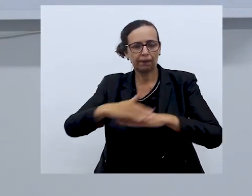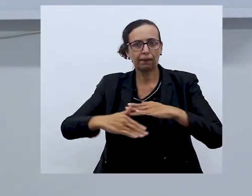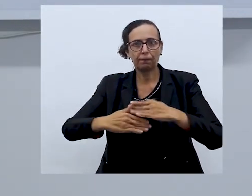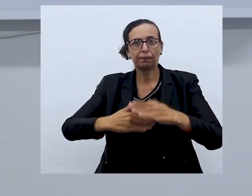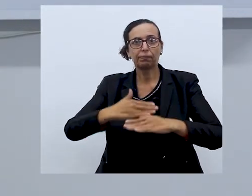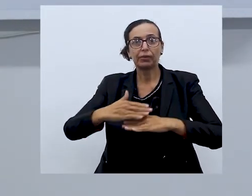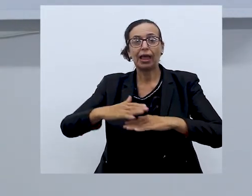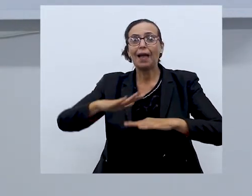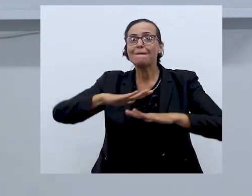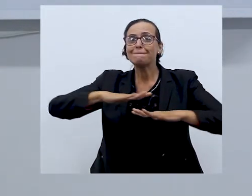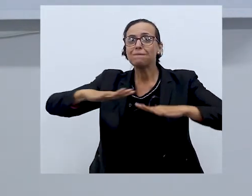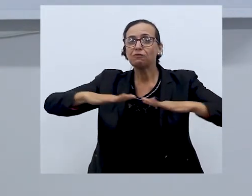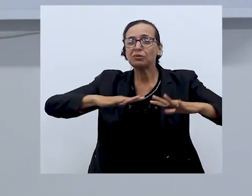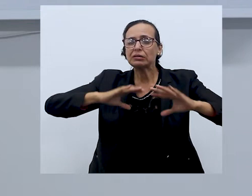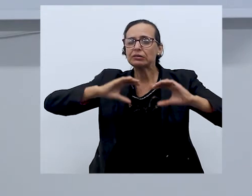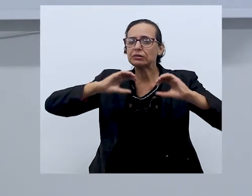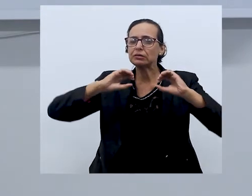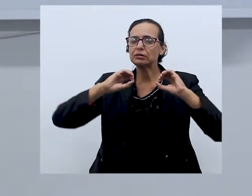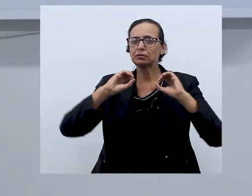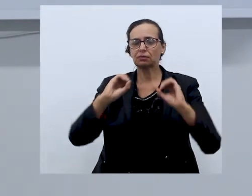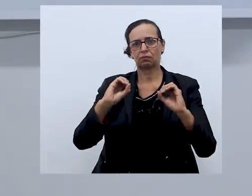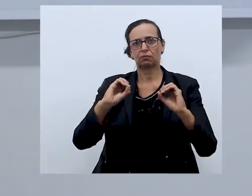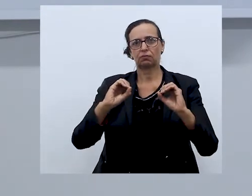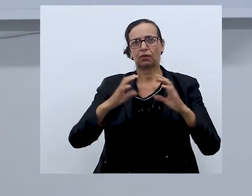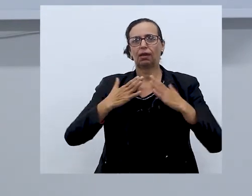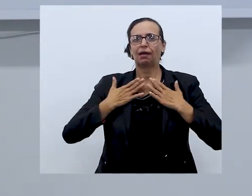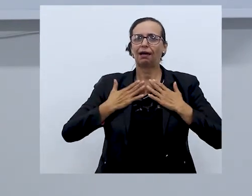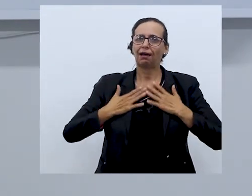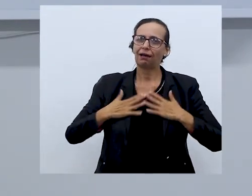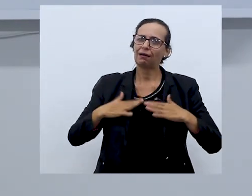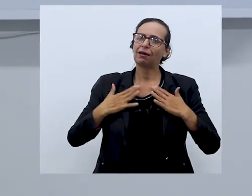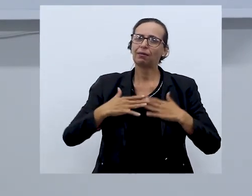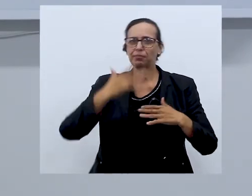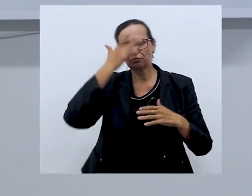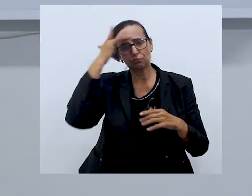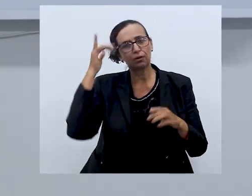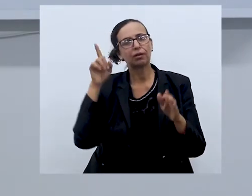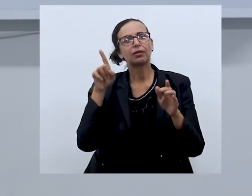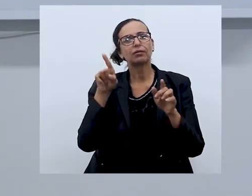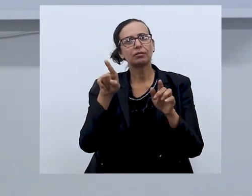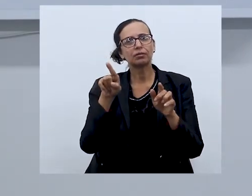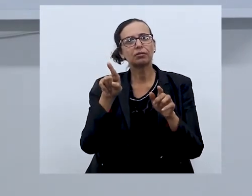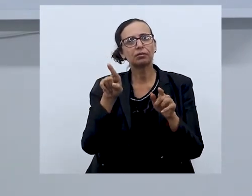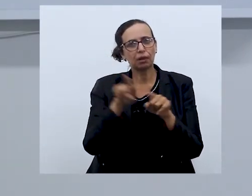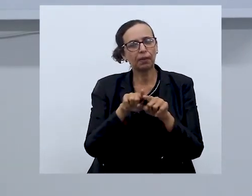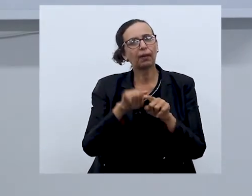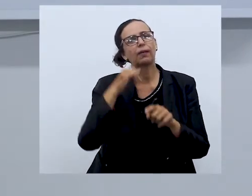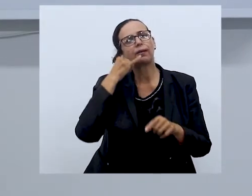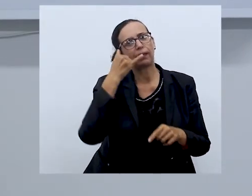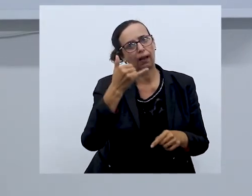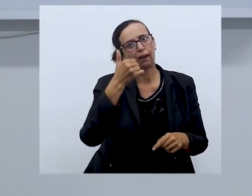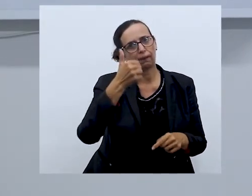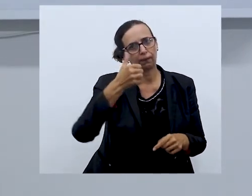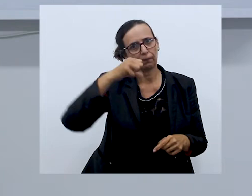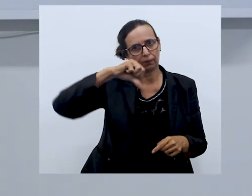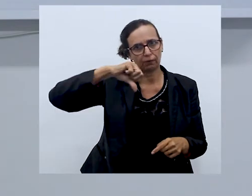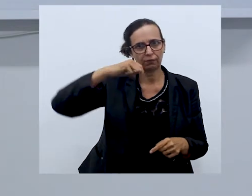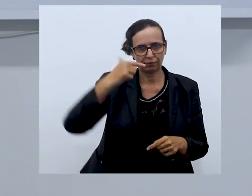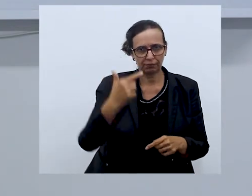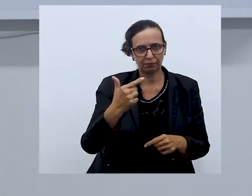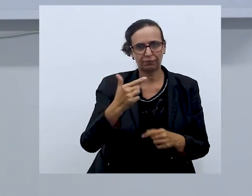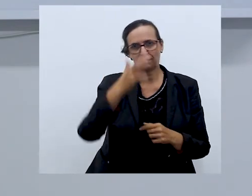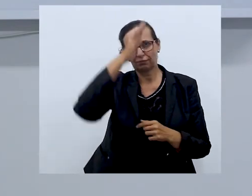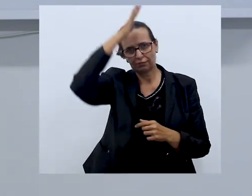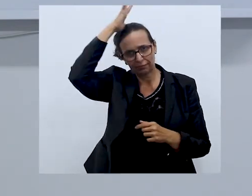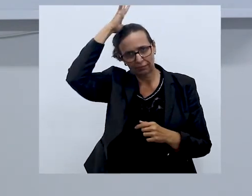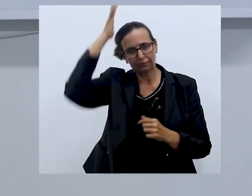a vítima e manter a calma sobre a situação. Lembrar é caro de ligar para 193. Por último, sobre os acidentes de trânsito. Devemos